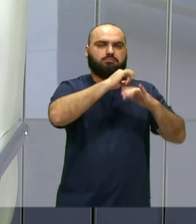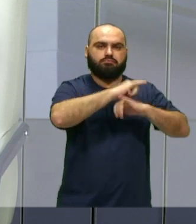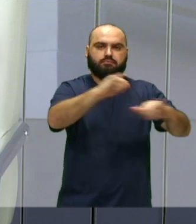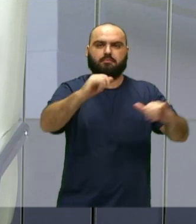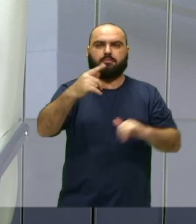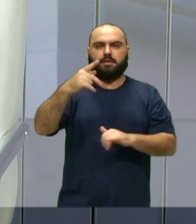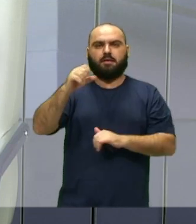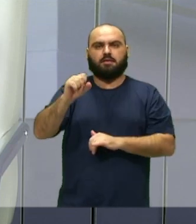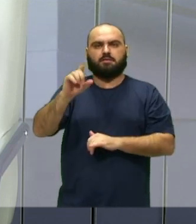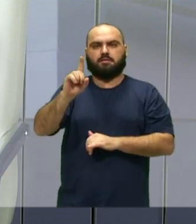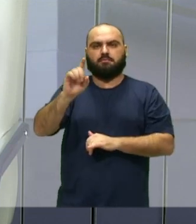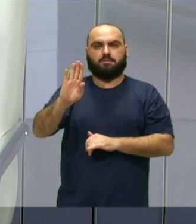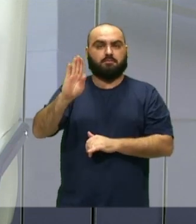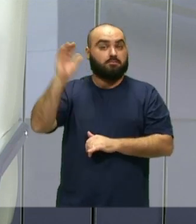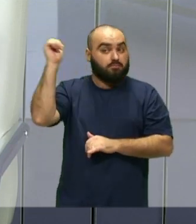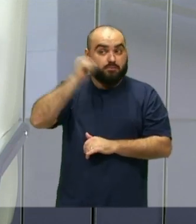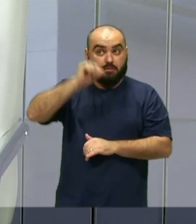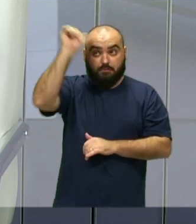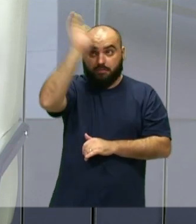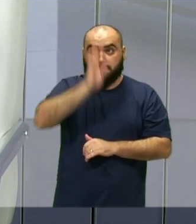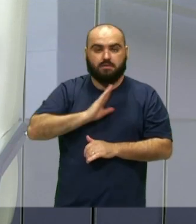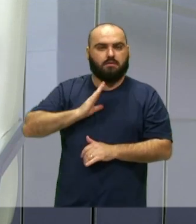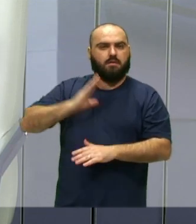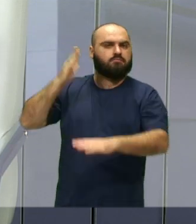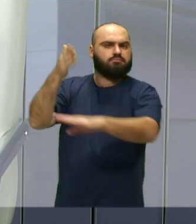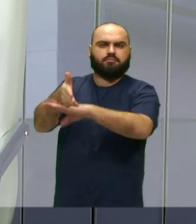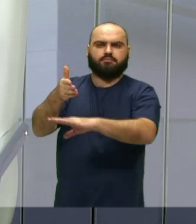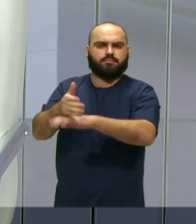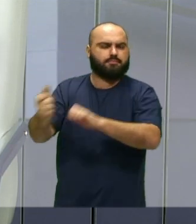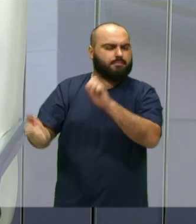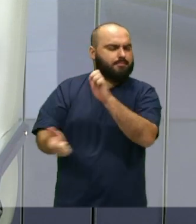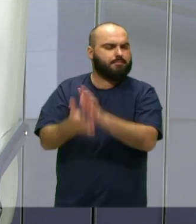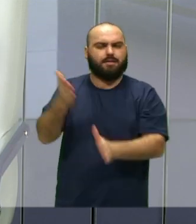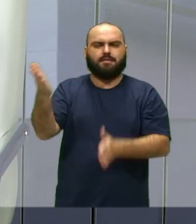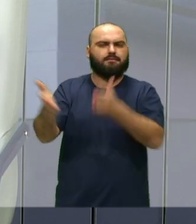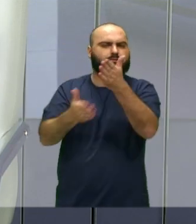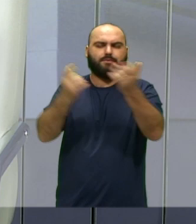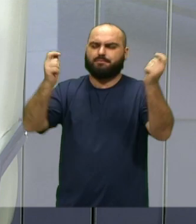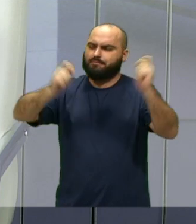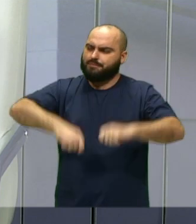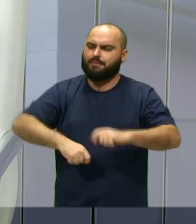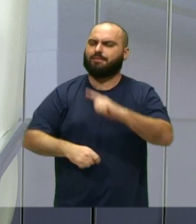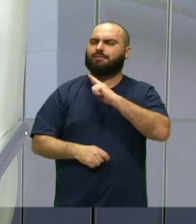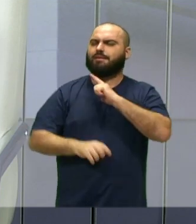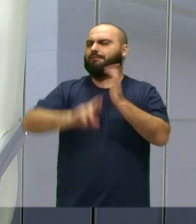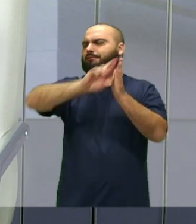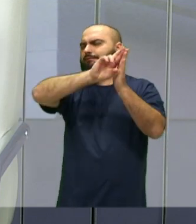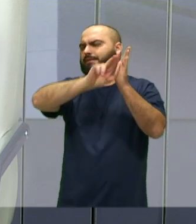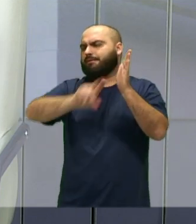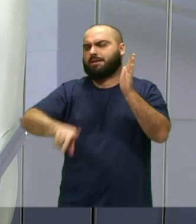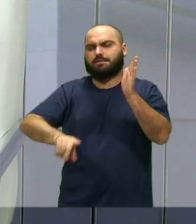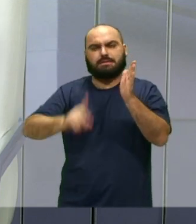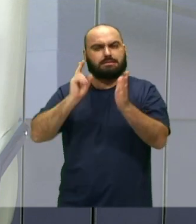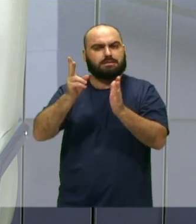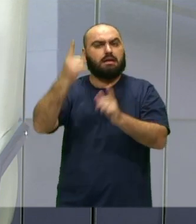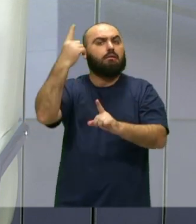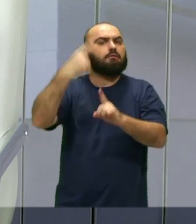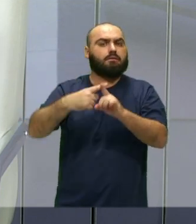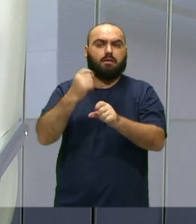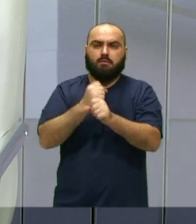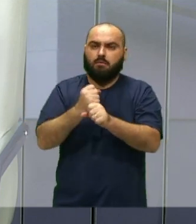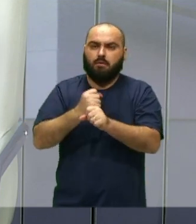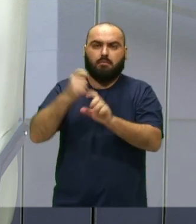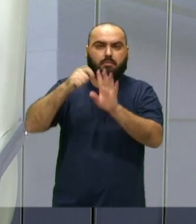PSDB Mulher Nacional, que eu faço parte, é extremamente maravilhoso, a gente faz capacitação todos os anos, por vários